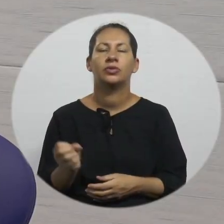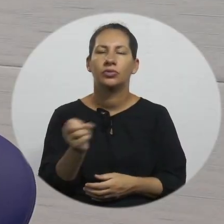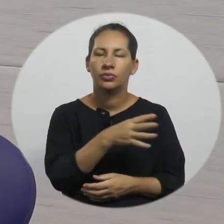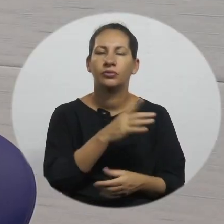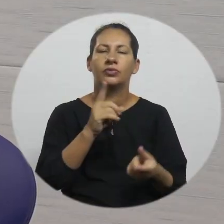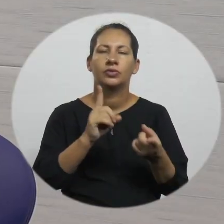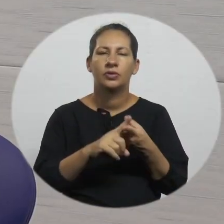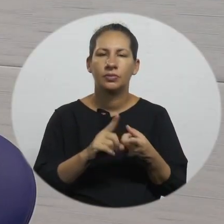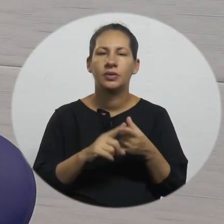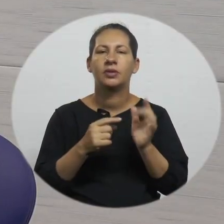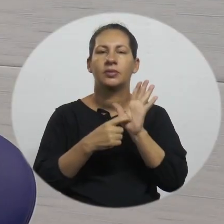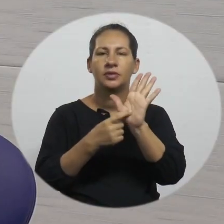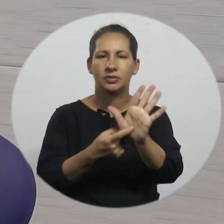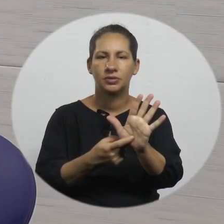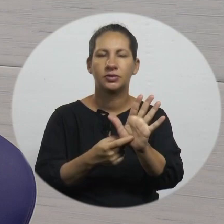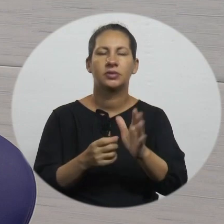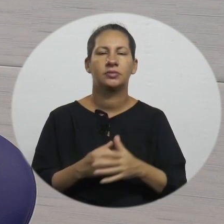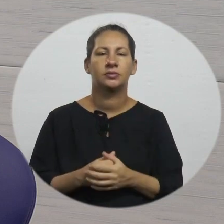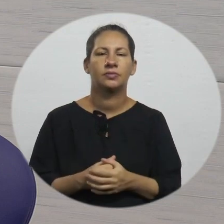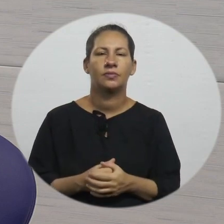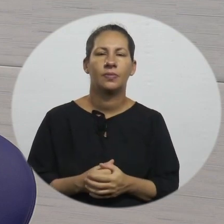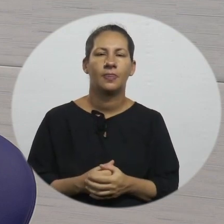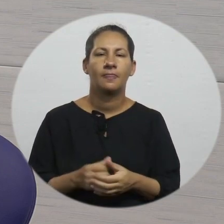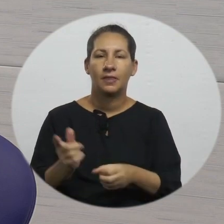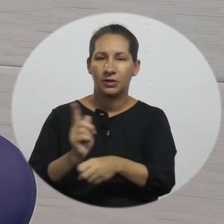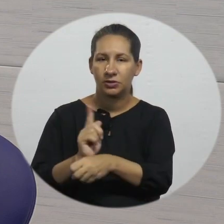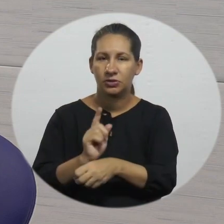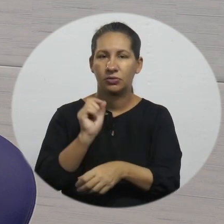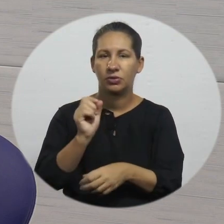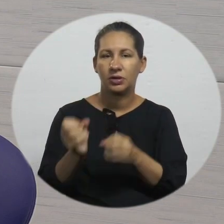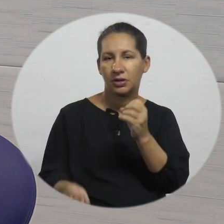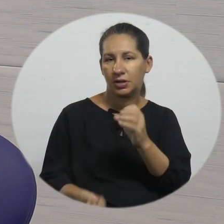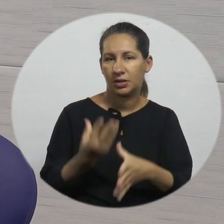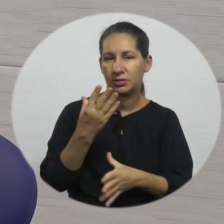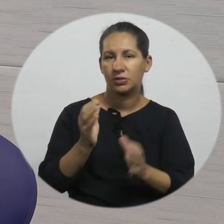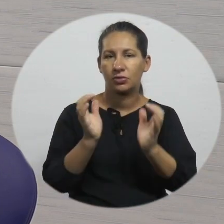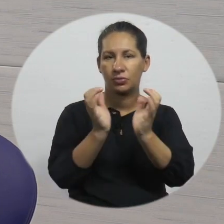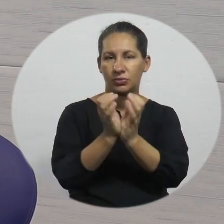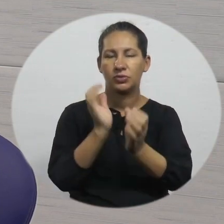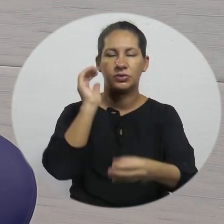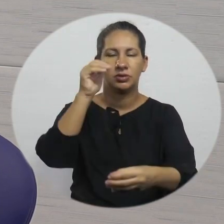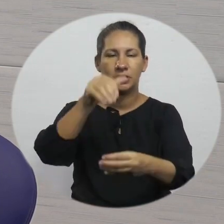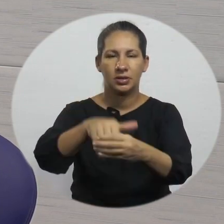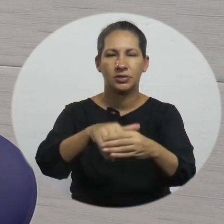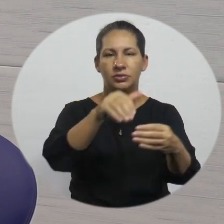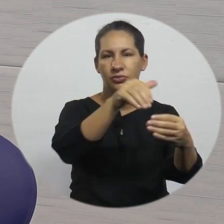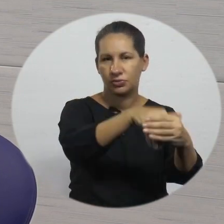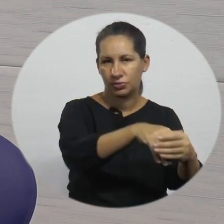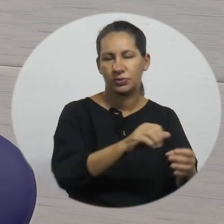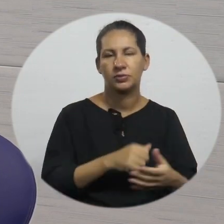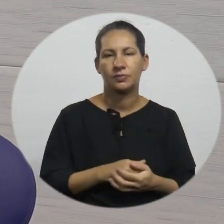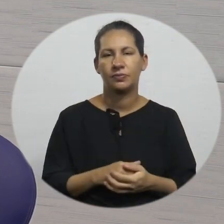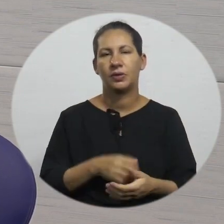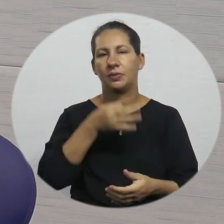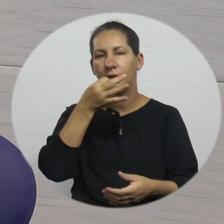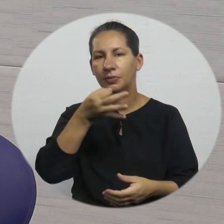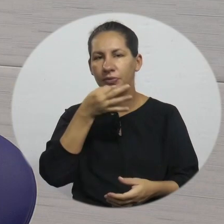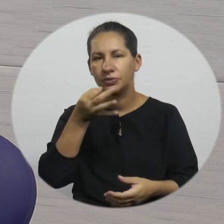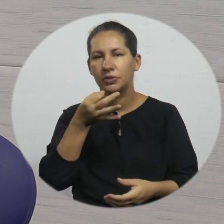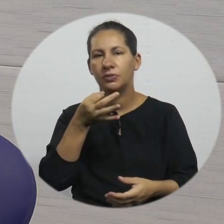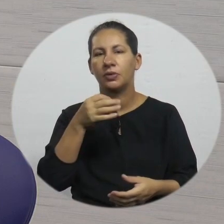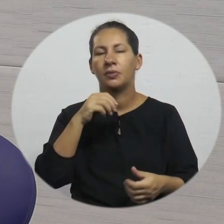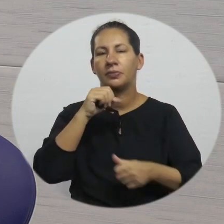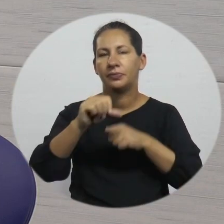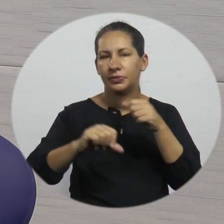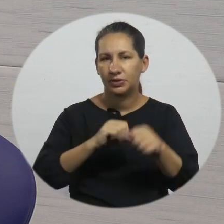outra novidade também que apresentamos nessa gestão, que foi a criação do Comitê Gestor de Eleições. Propusemos